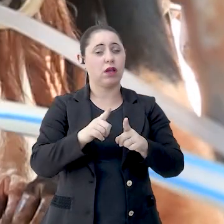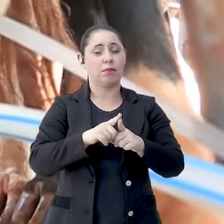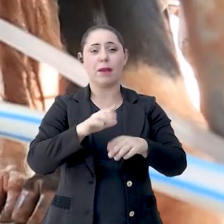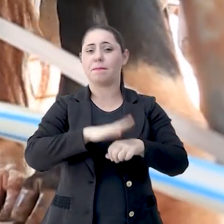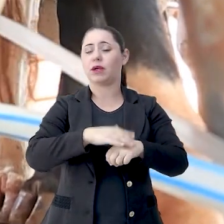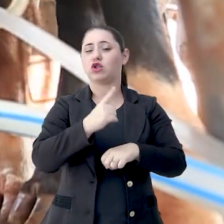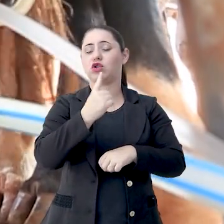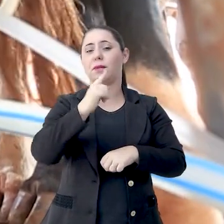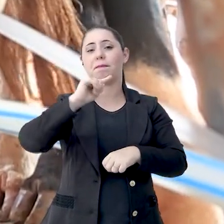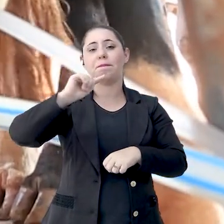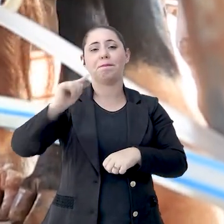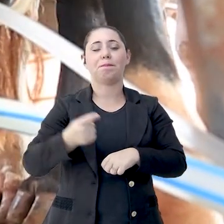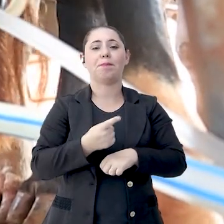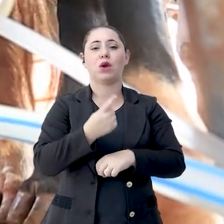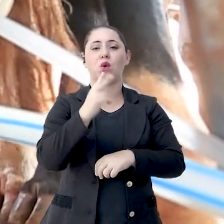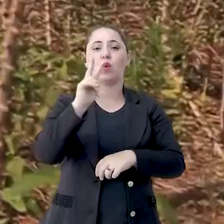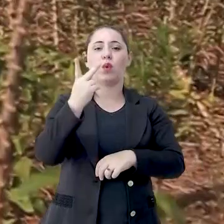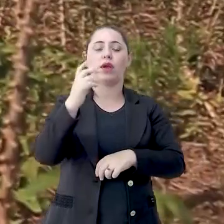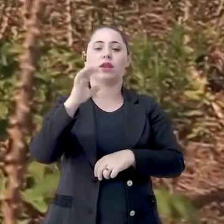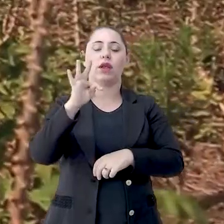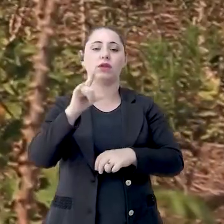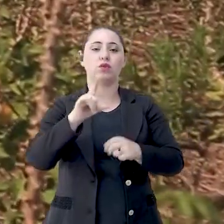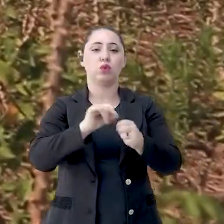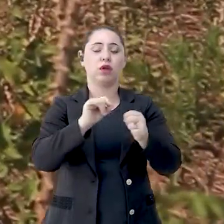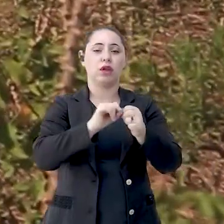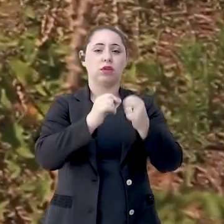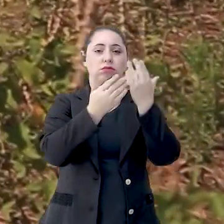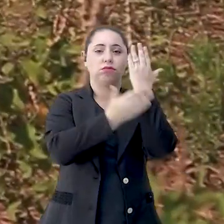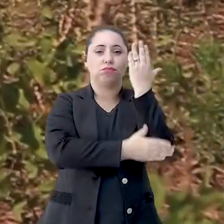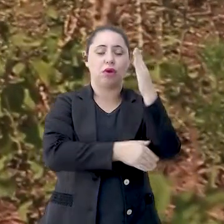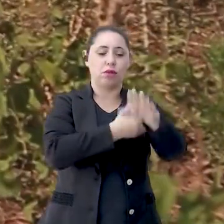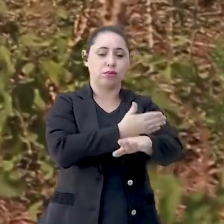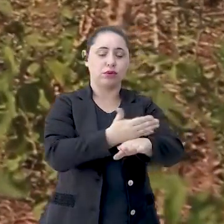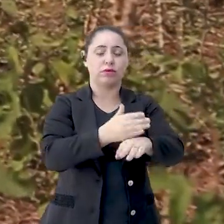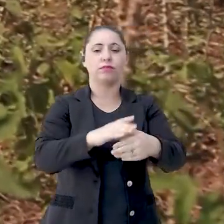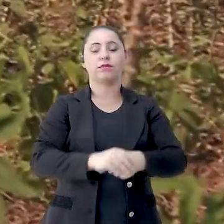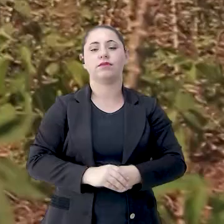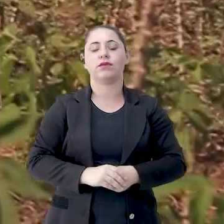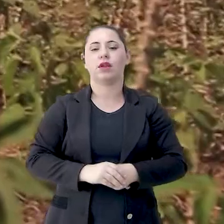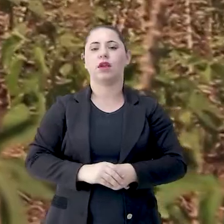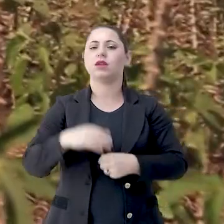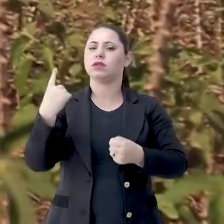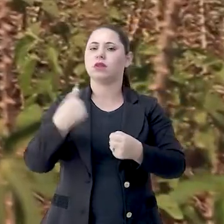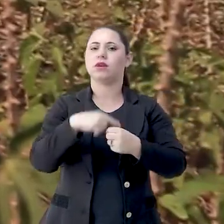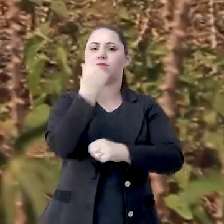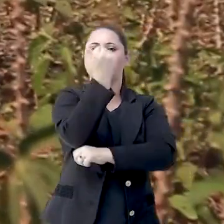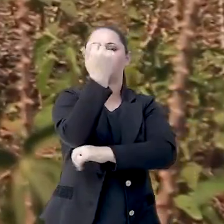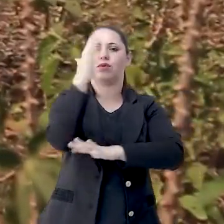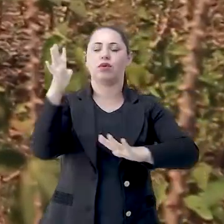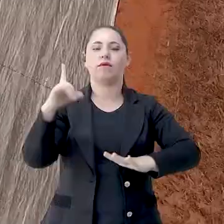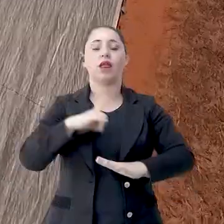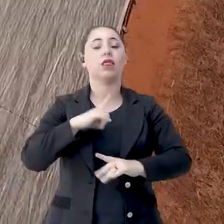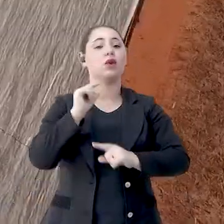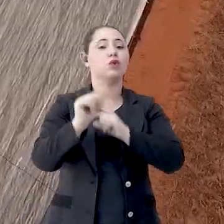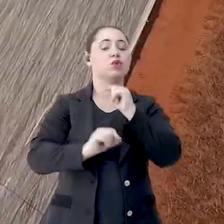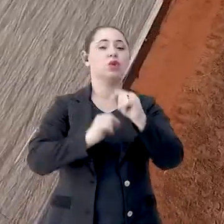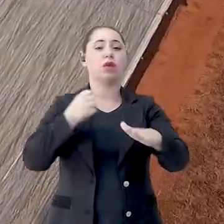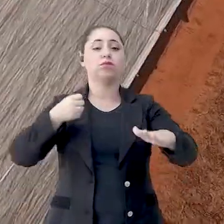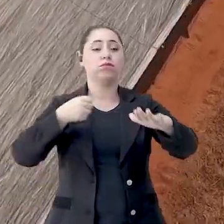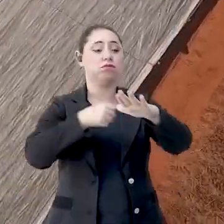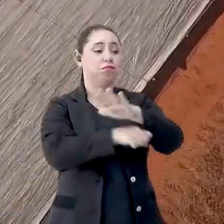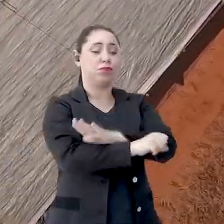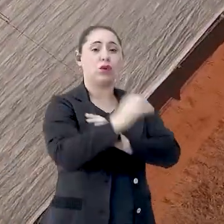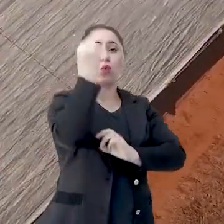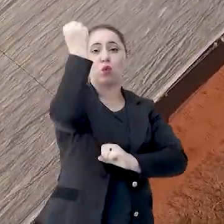e a atividade ganha força. Também são mais de 1.000 hectares na produção de mandioca. O município